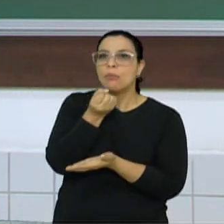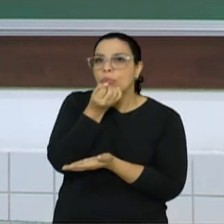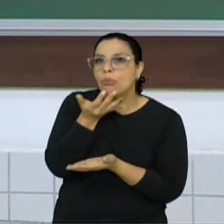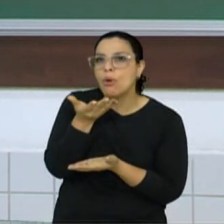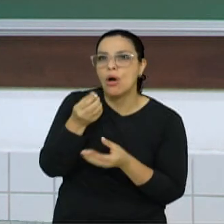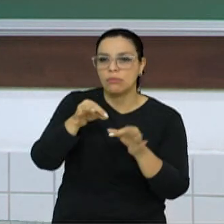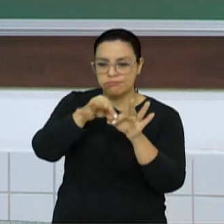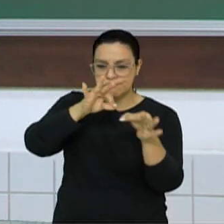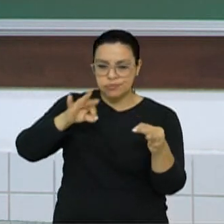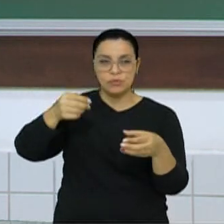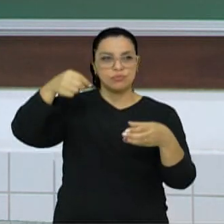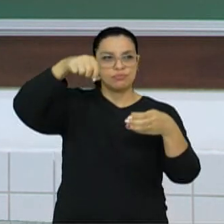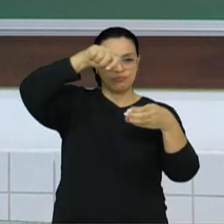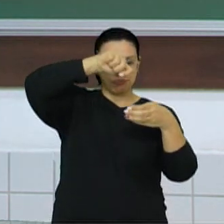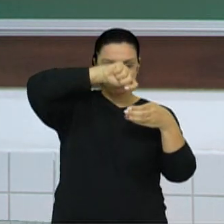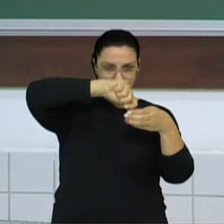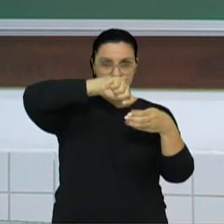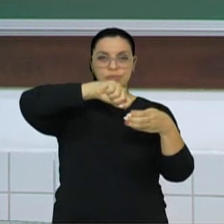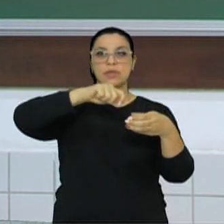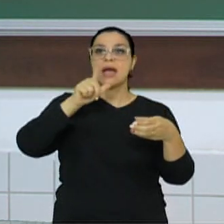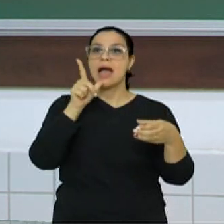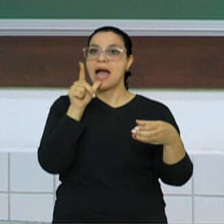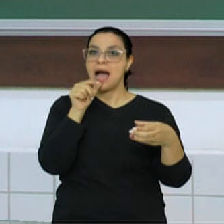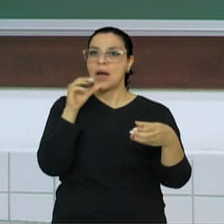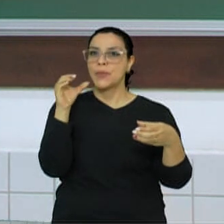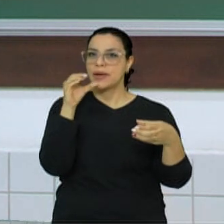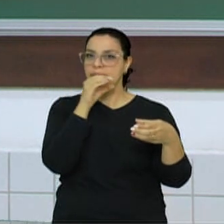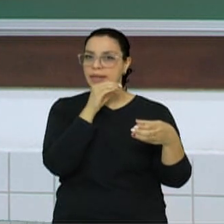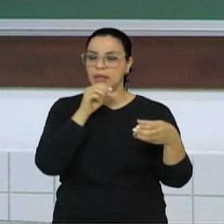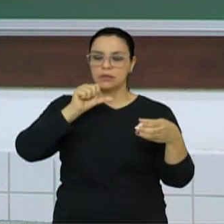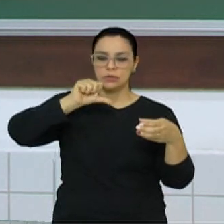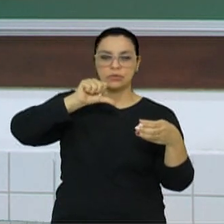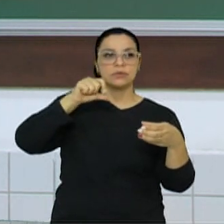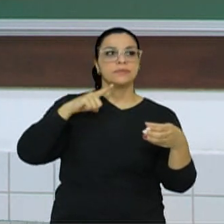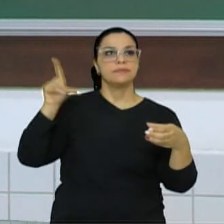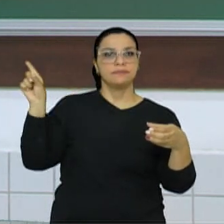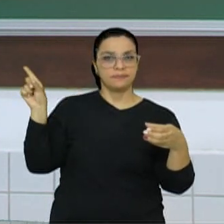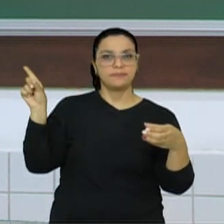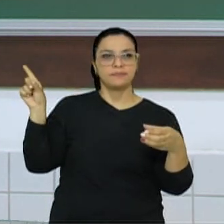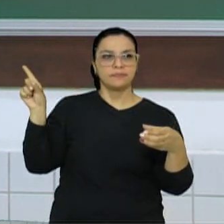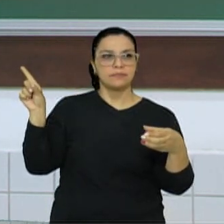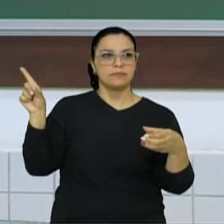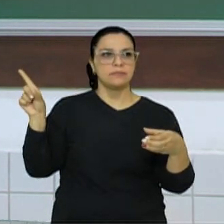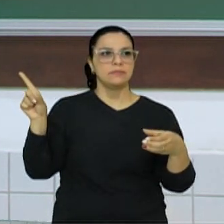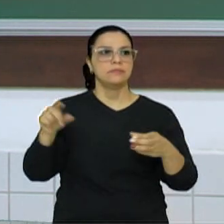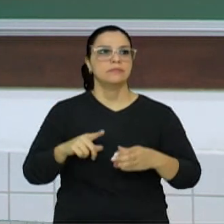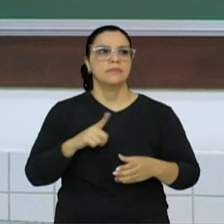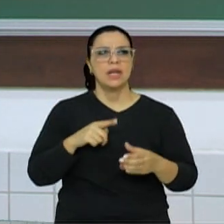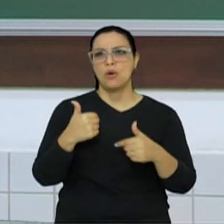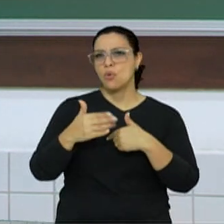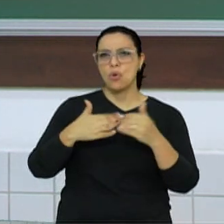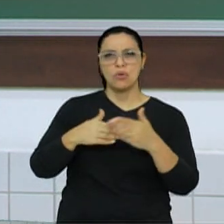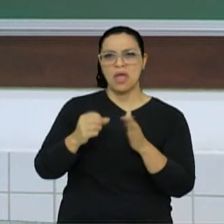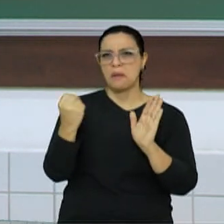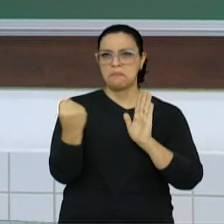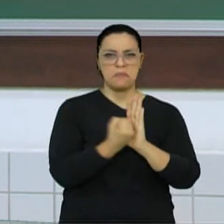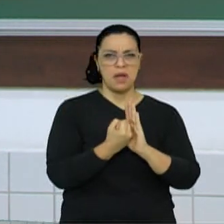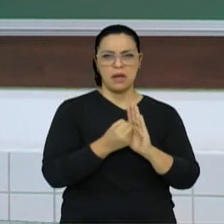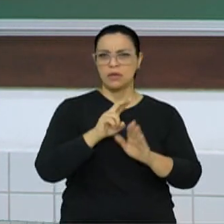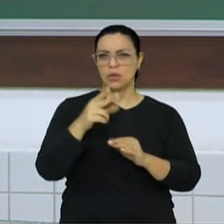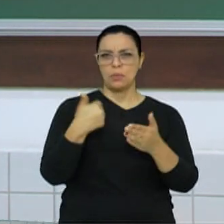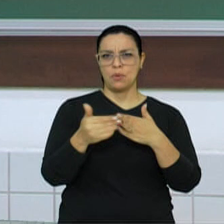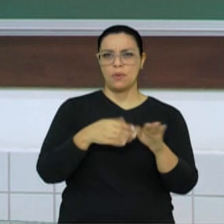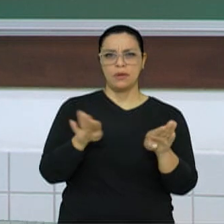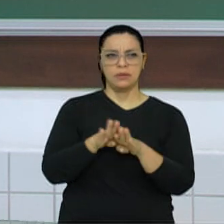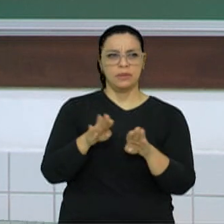caiu aqui, peguei a gelatina, ok? Essa gelatina aqui pode ser qualquer marca e tudo mais, né?